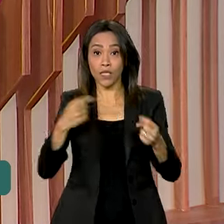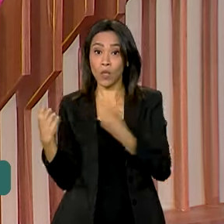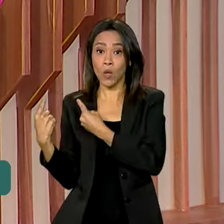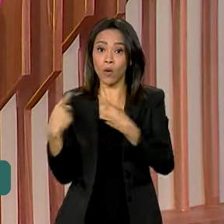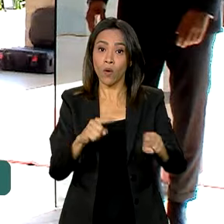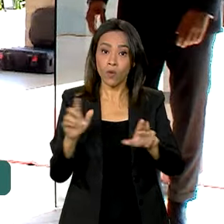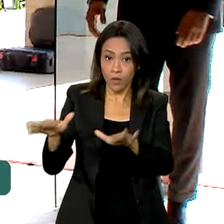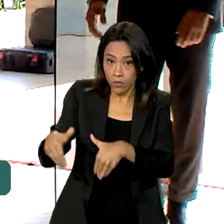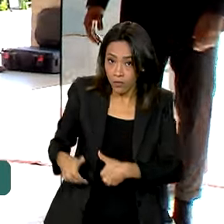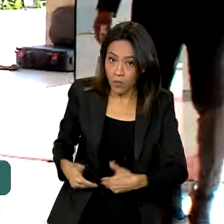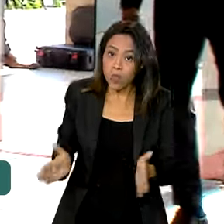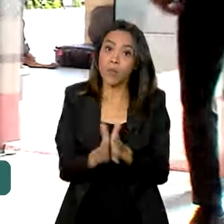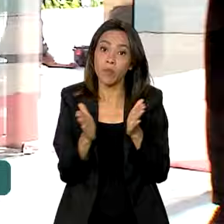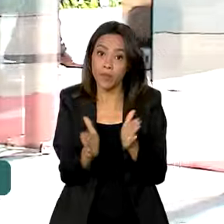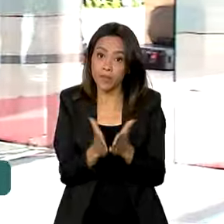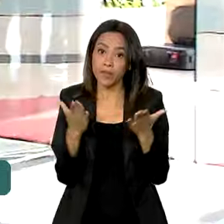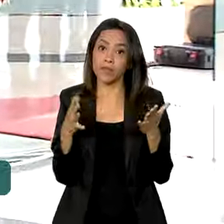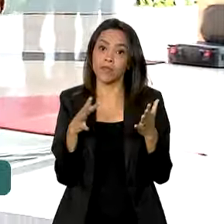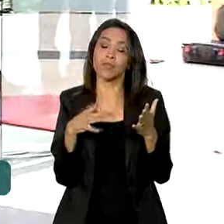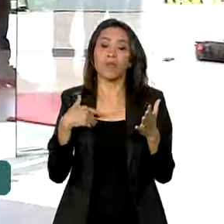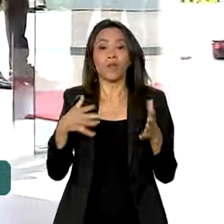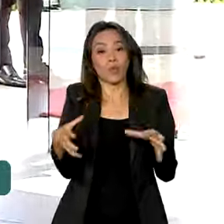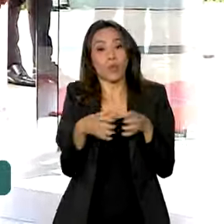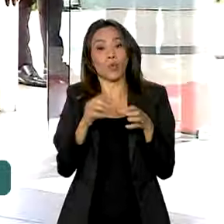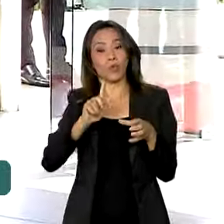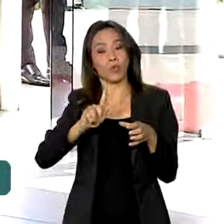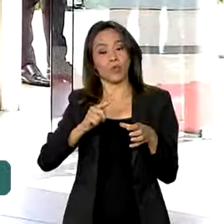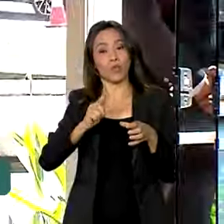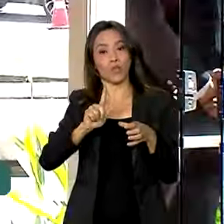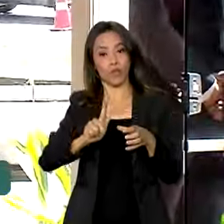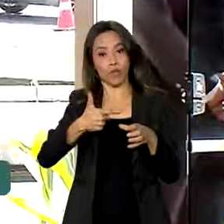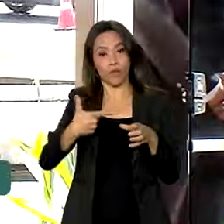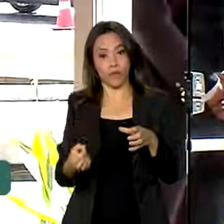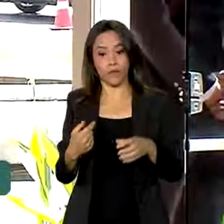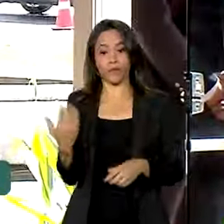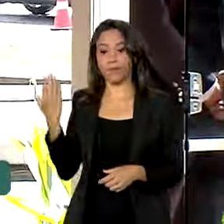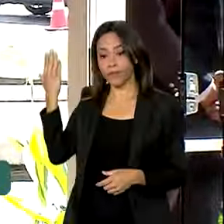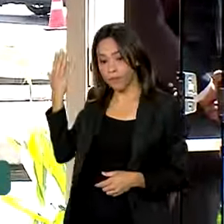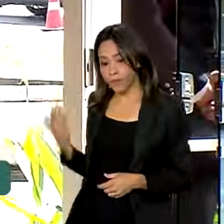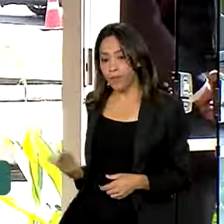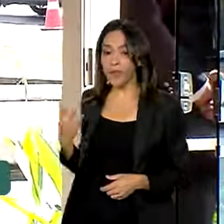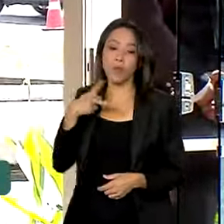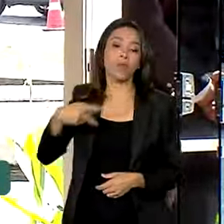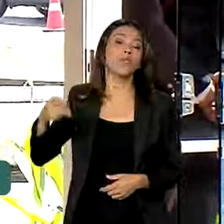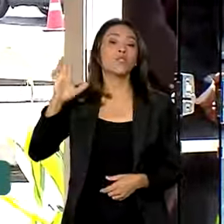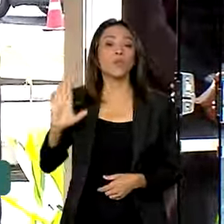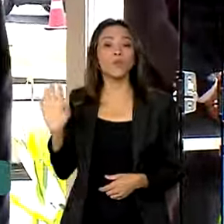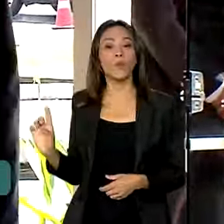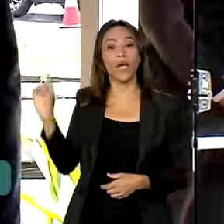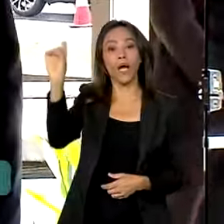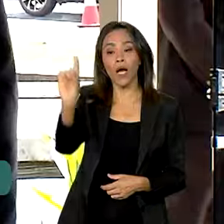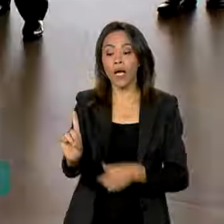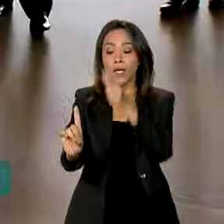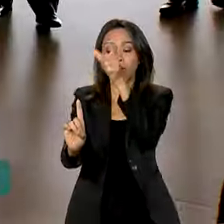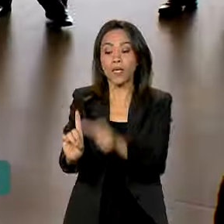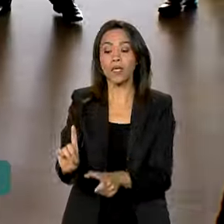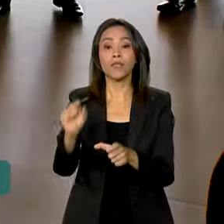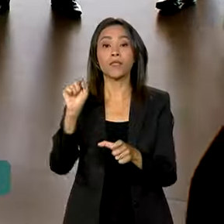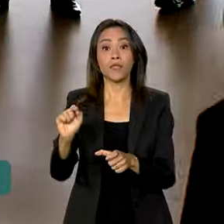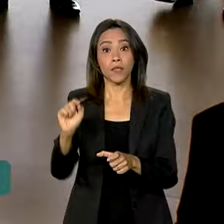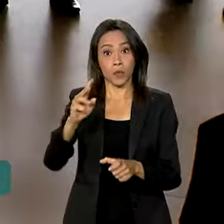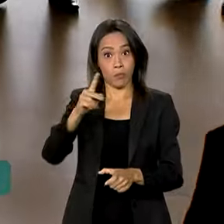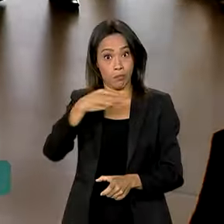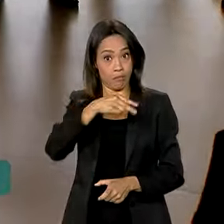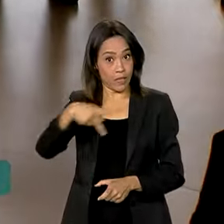G20. O presidente Lula recebeu o presidente da Croácia, Zoran Milanovic, ao lado